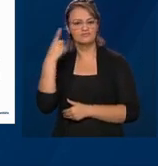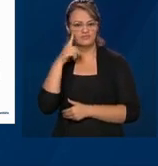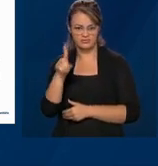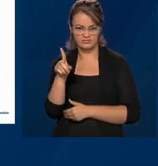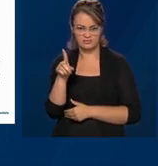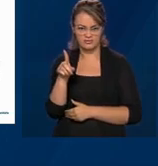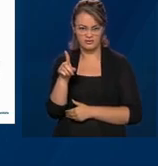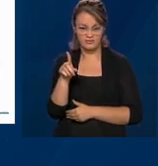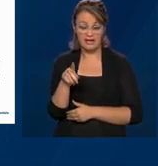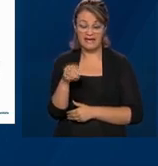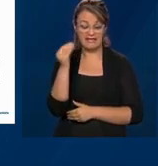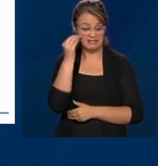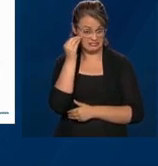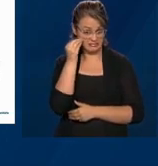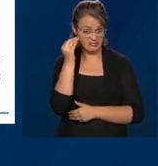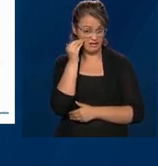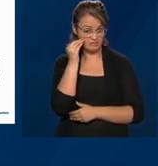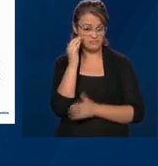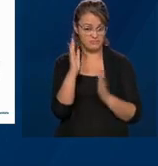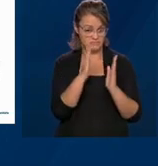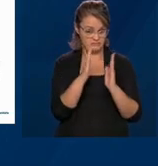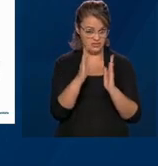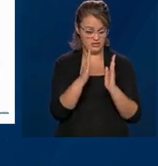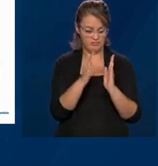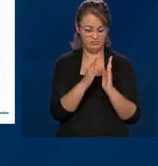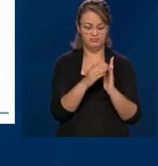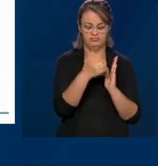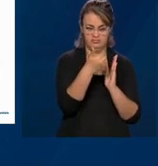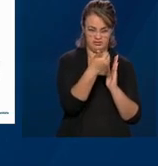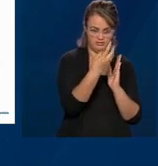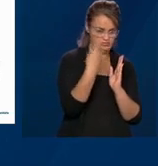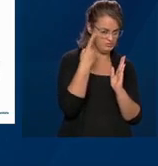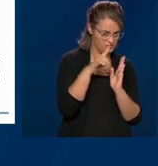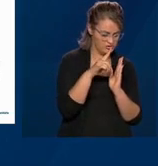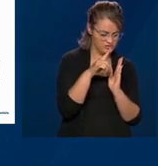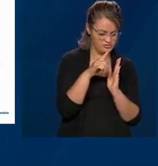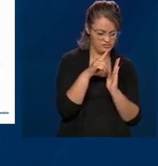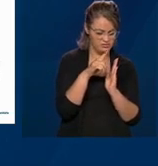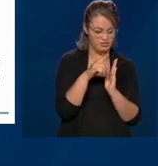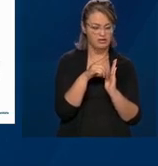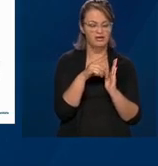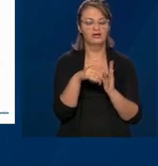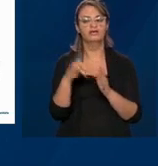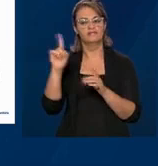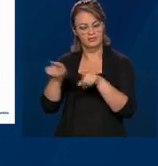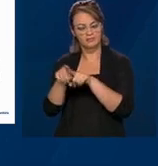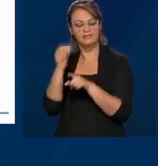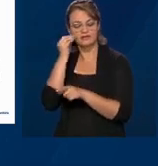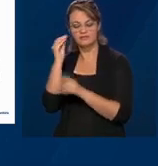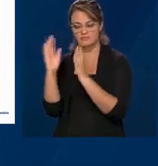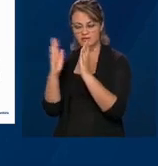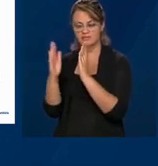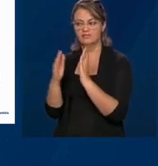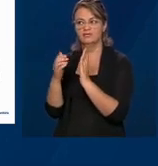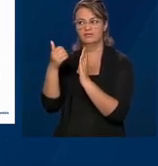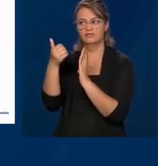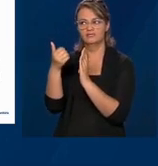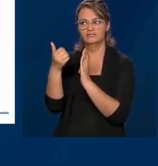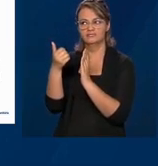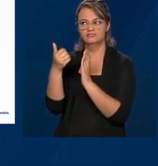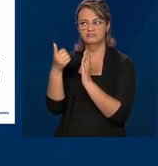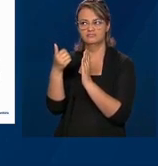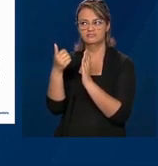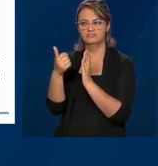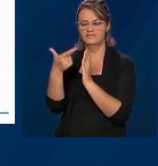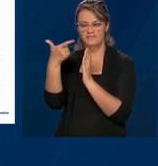de terem testado as duas, o intervalo de 14 dias entre a primeira tomada e a segunda, e o intervalo de 14 dias entre a primeira e